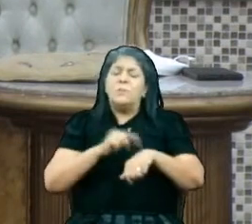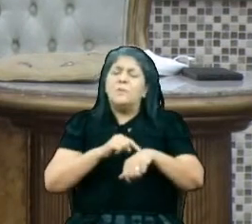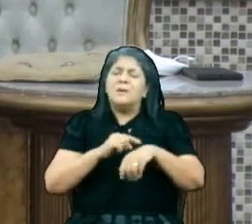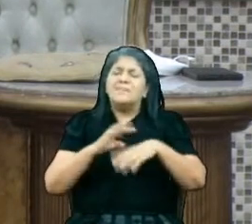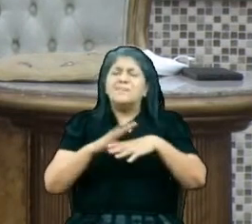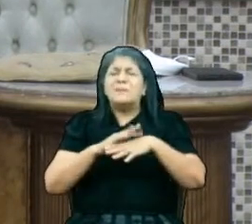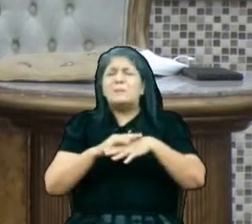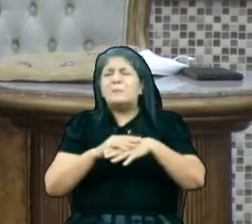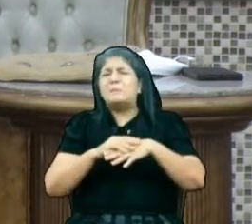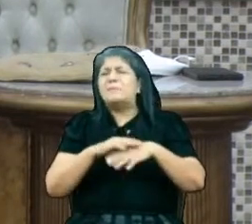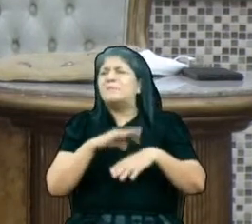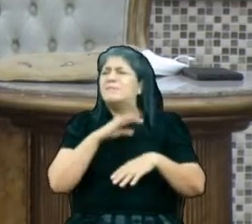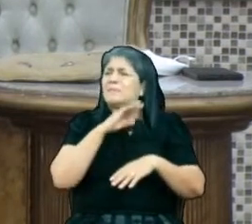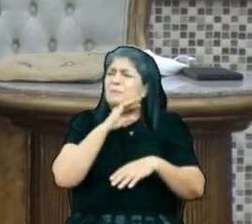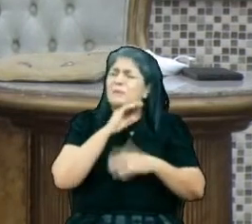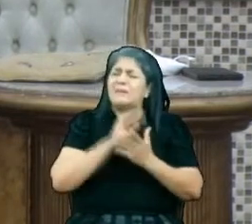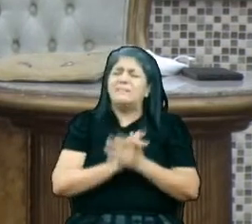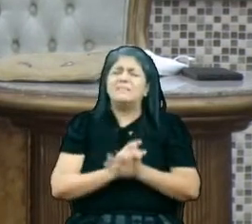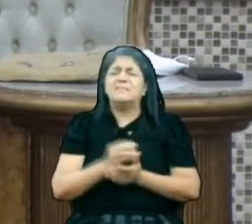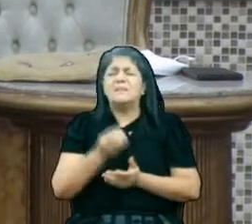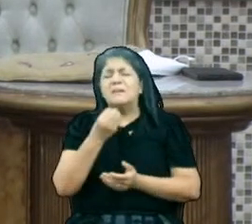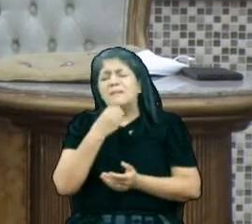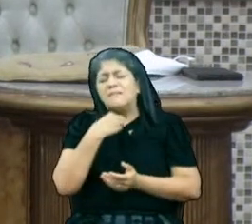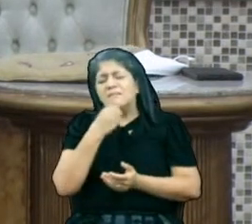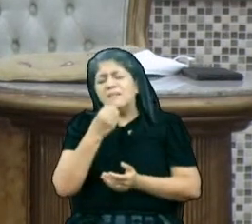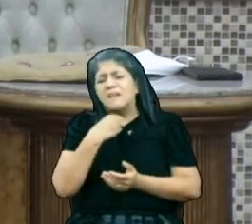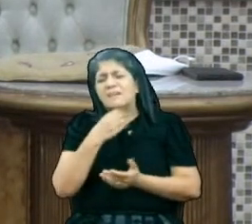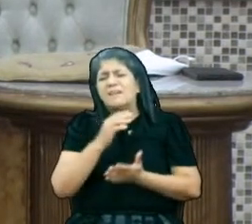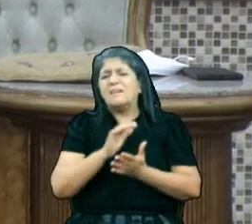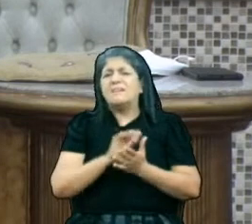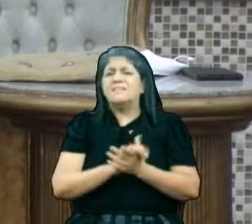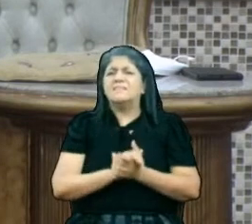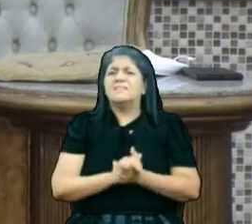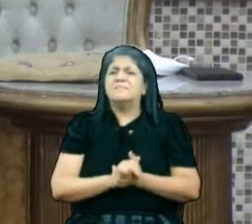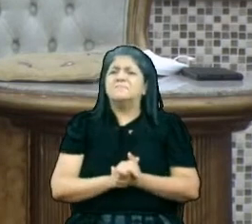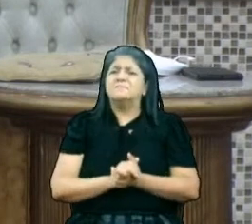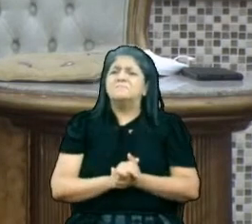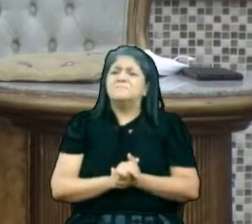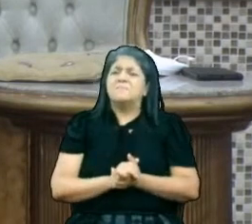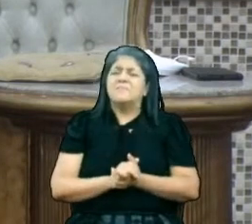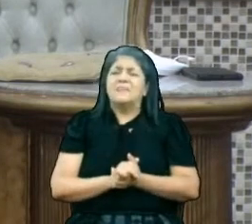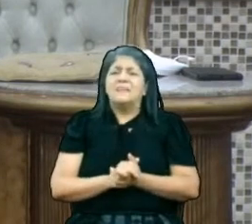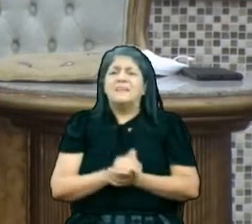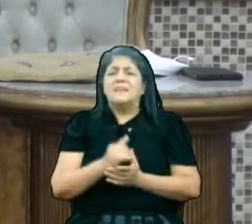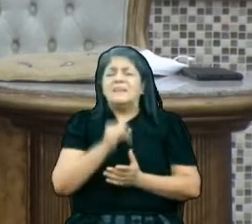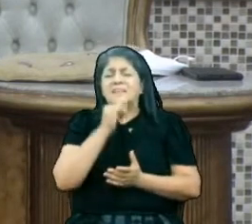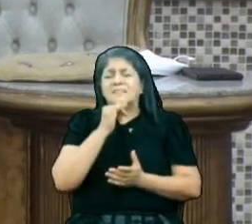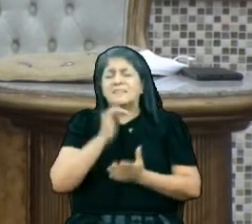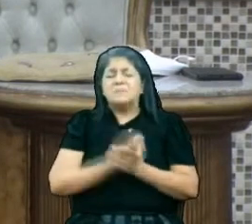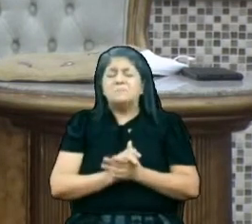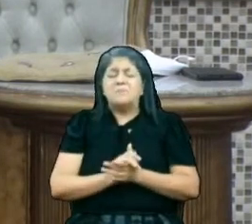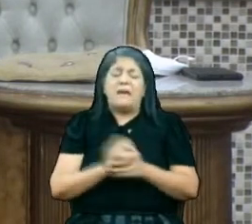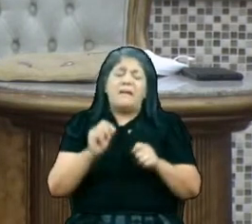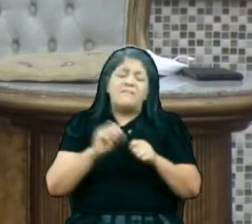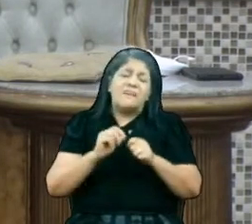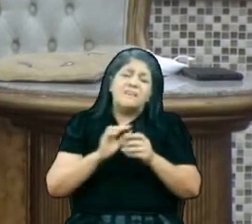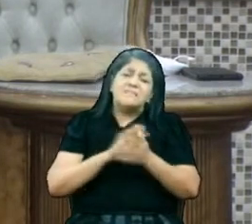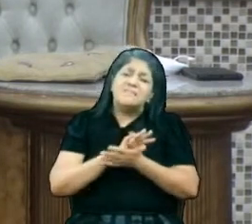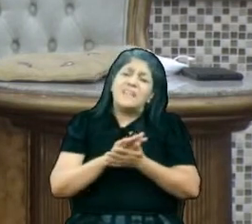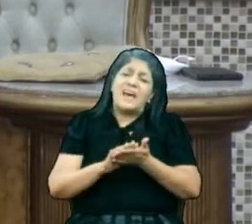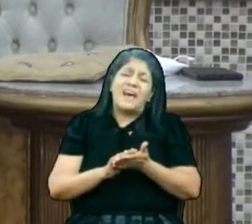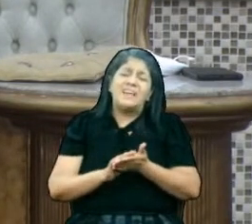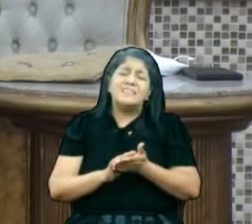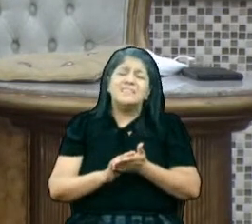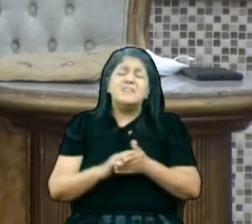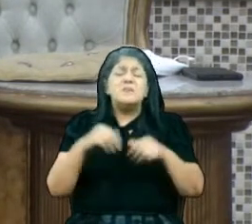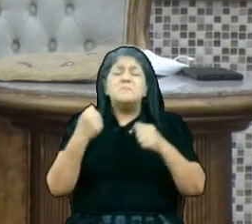fraquezas que a pessoa por ventura venha a possuir pelo nosso pouco desempenho naquilo que nós